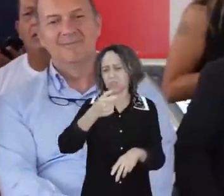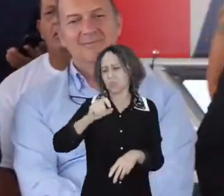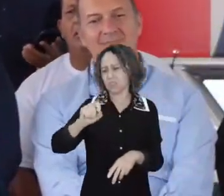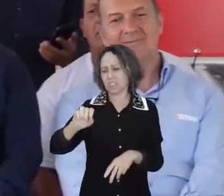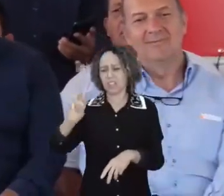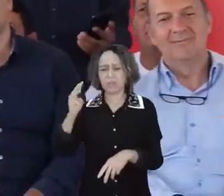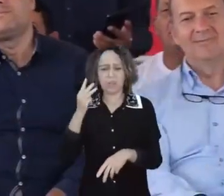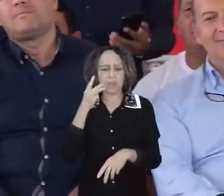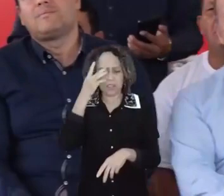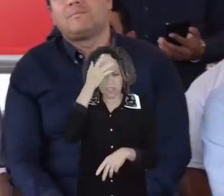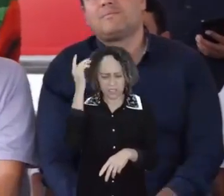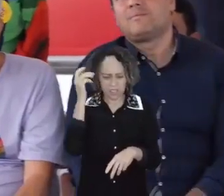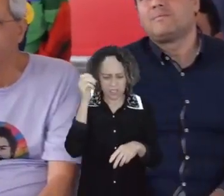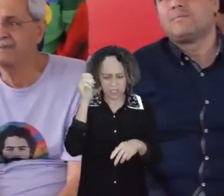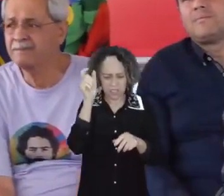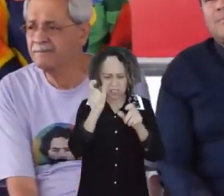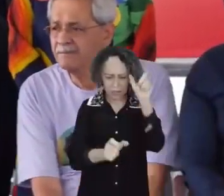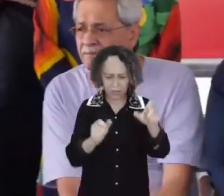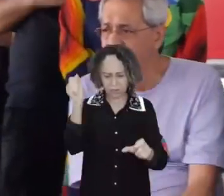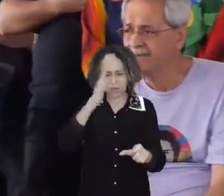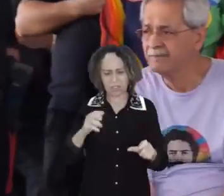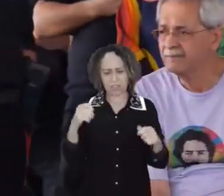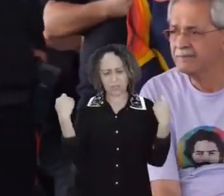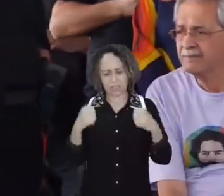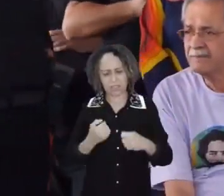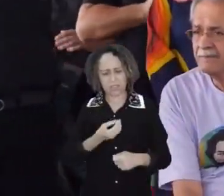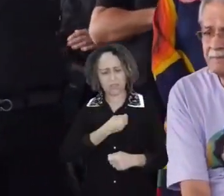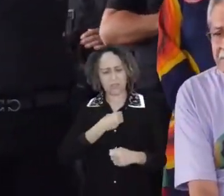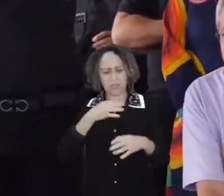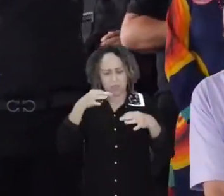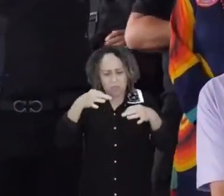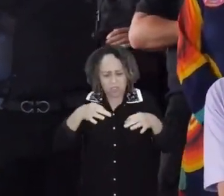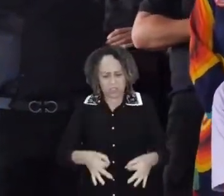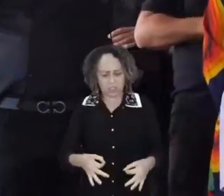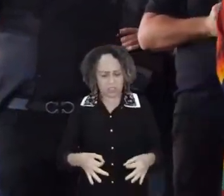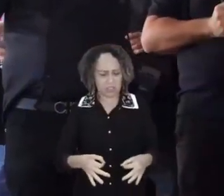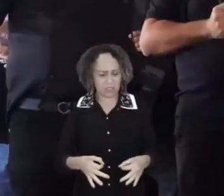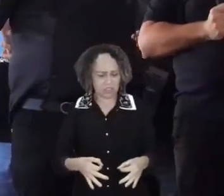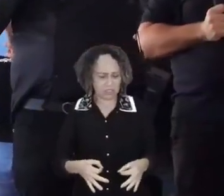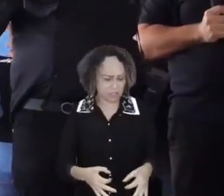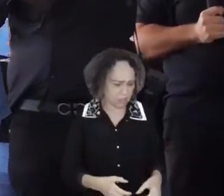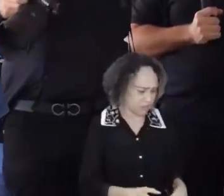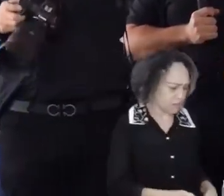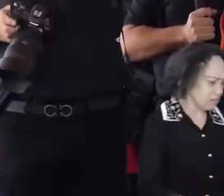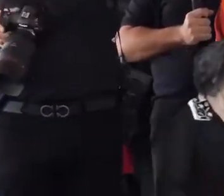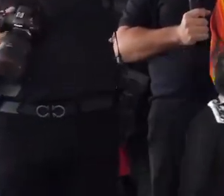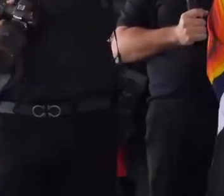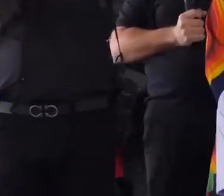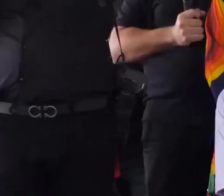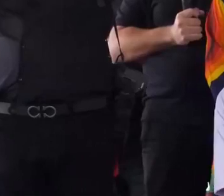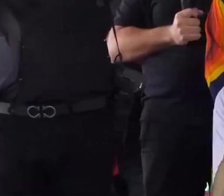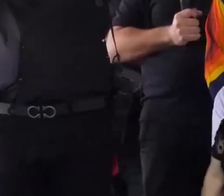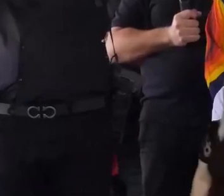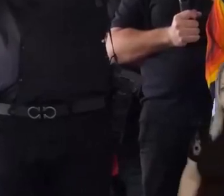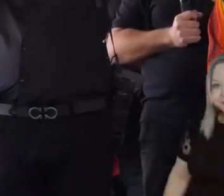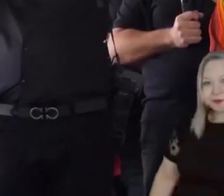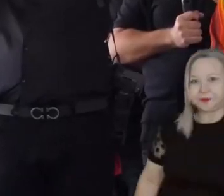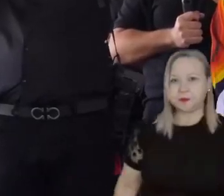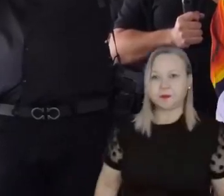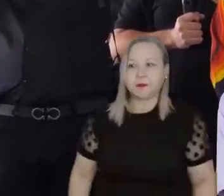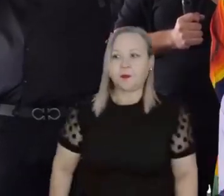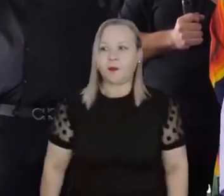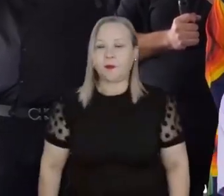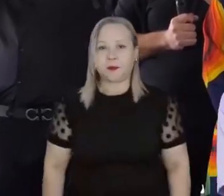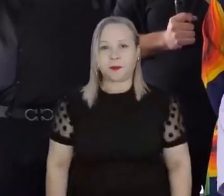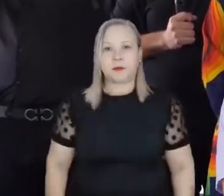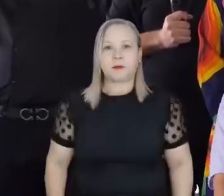Vamos colocar, quando você vai fazer o orçamento, ao invés de você conversar por cima, começa por baixo. Porque